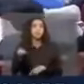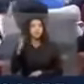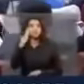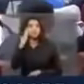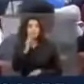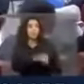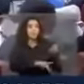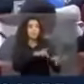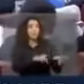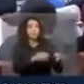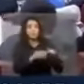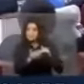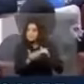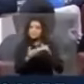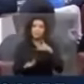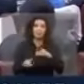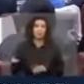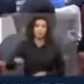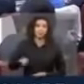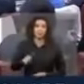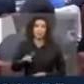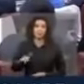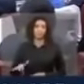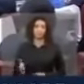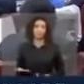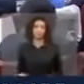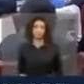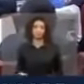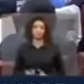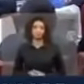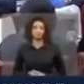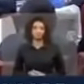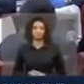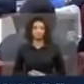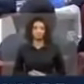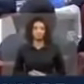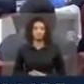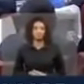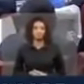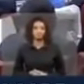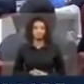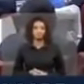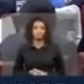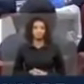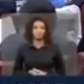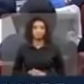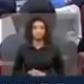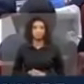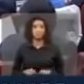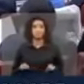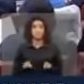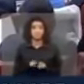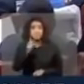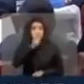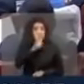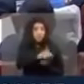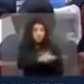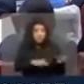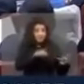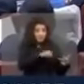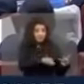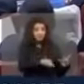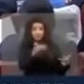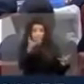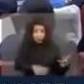é contrária à prática do abortamento, inclusive com o voto desfavorável das mulheres,